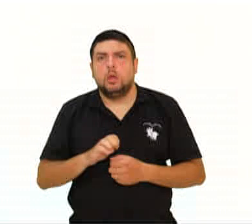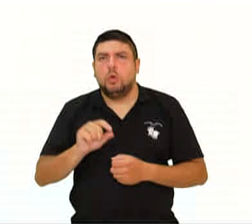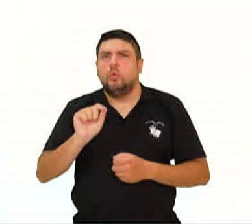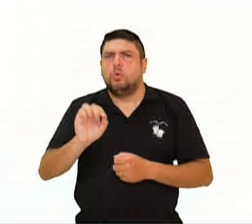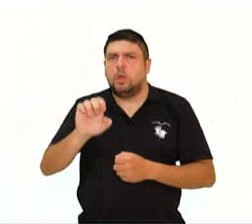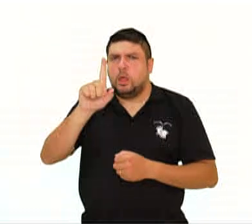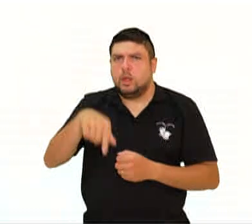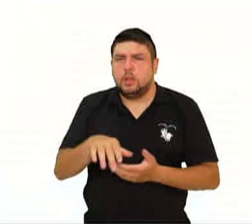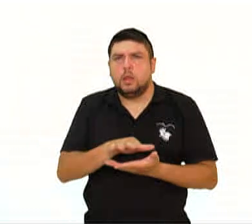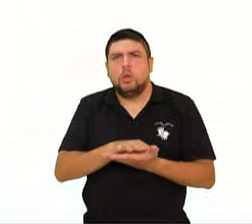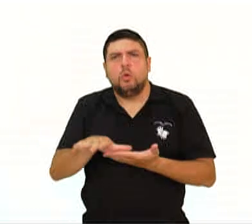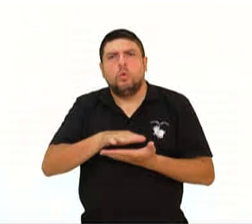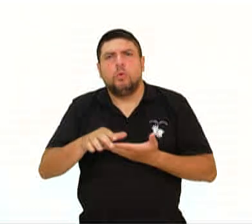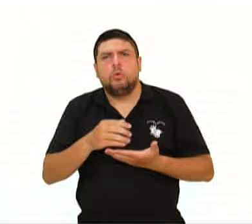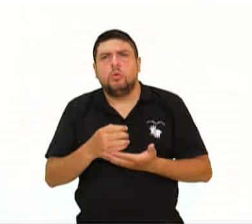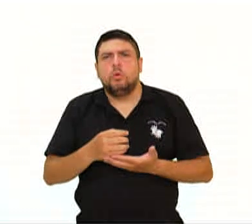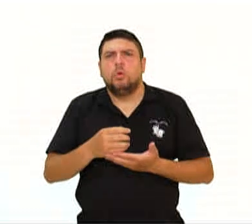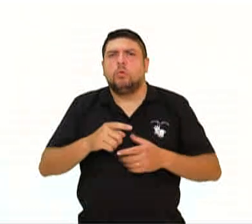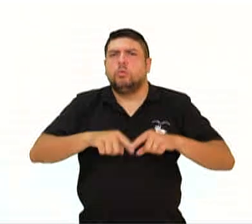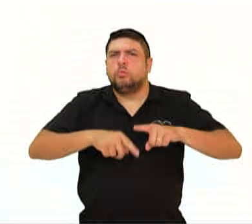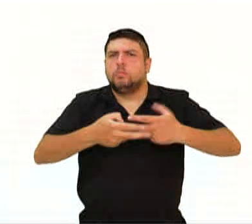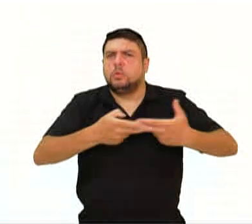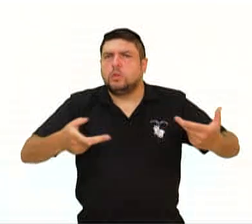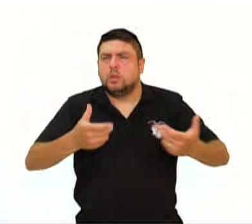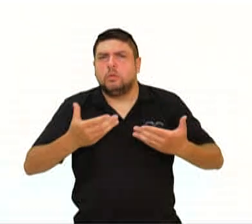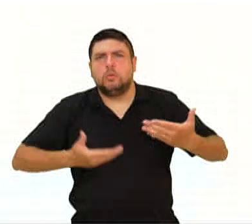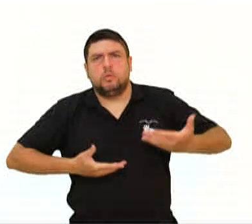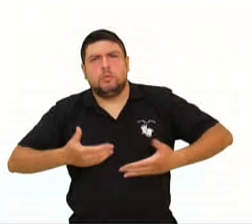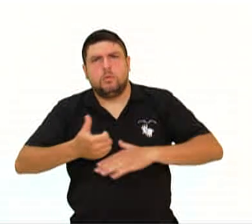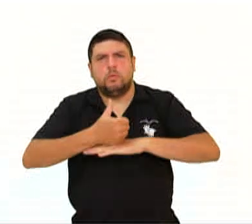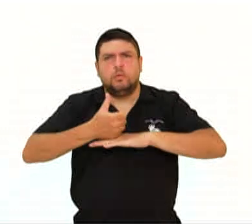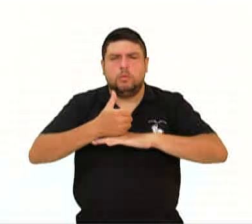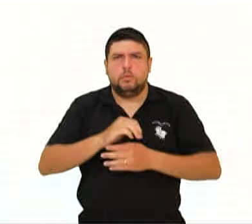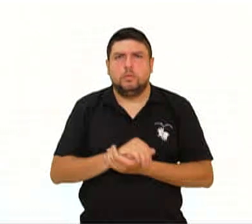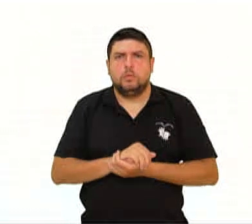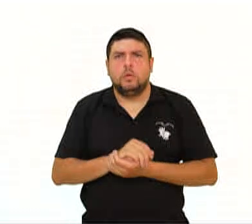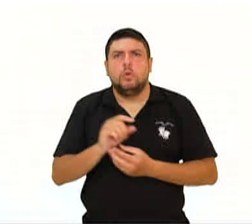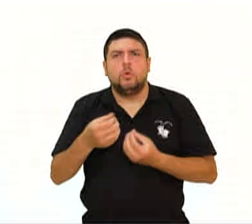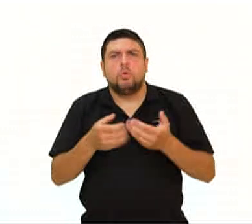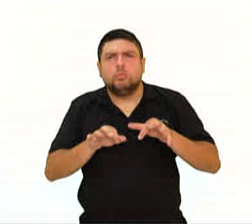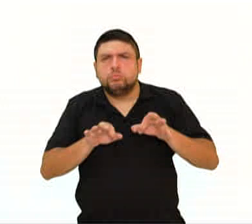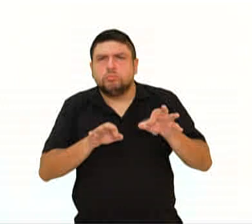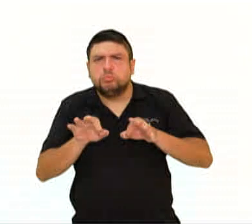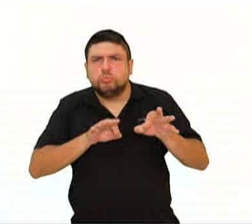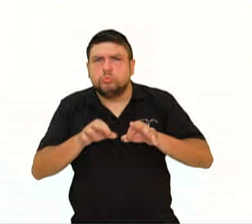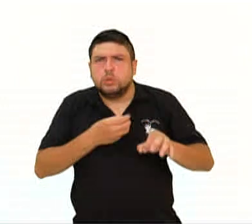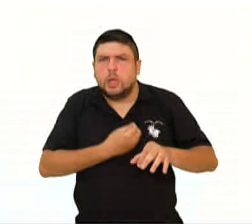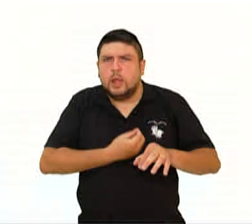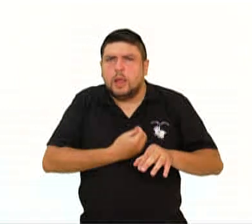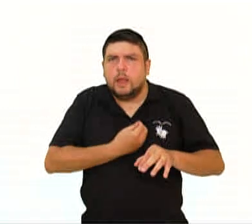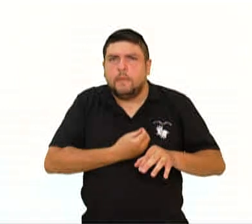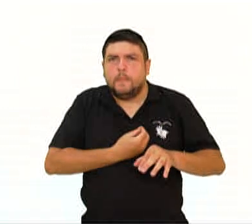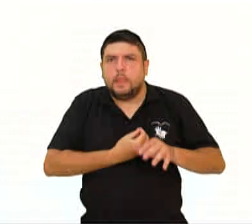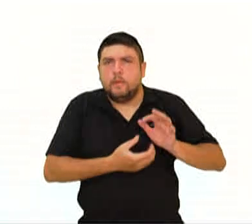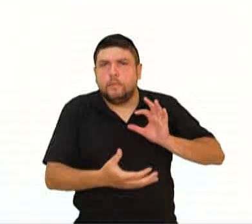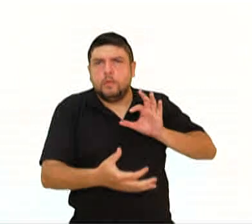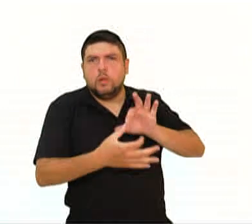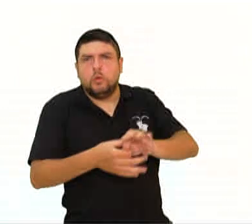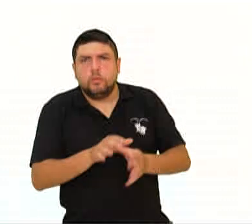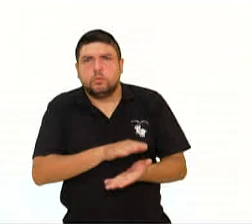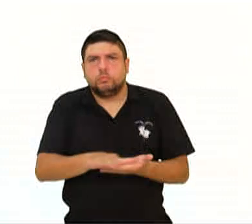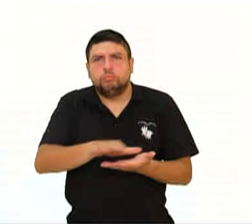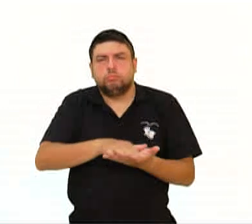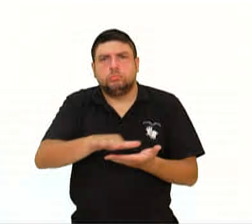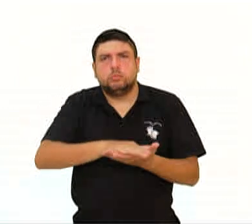bens e serviços. Esse é o hiperconsumo, organizar a vida em torno do consumo. Deslocar seus valores